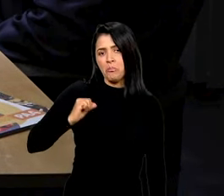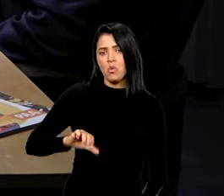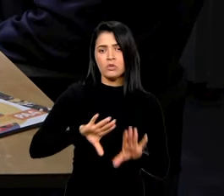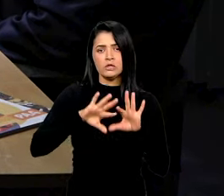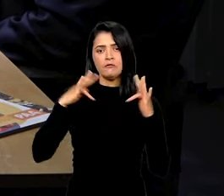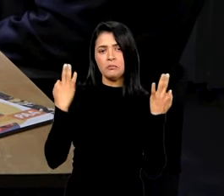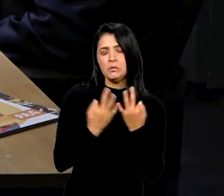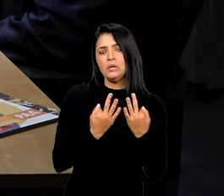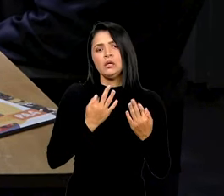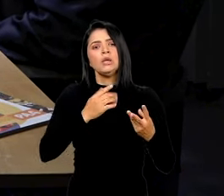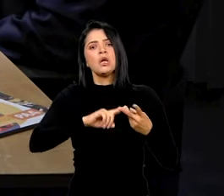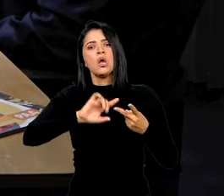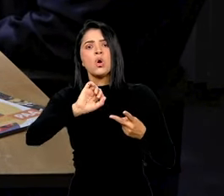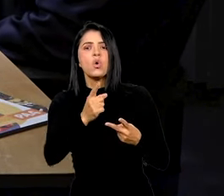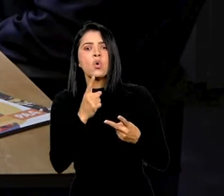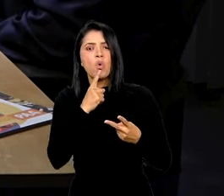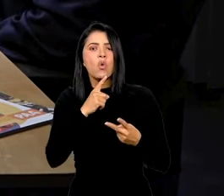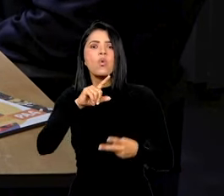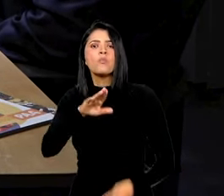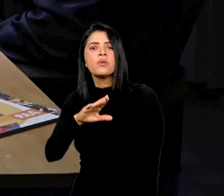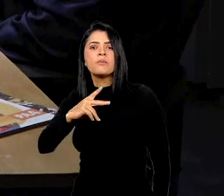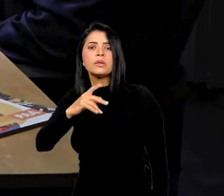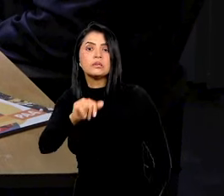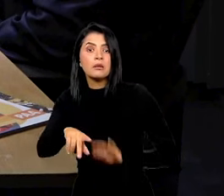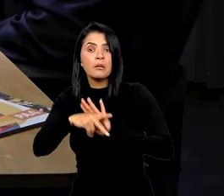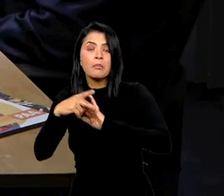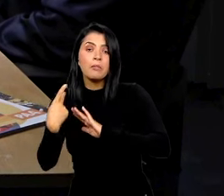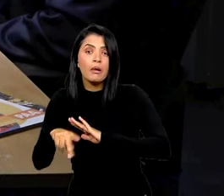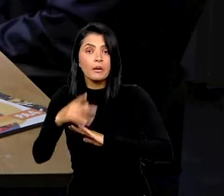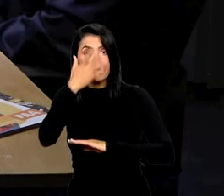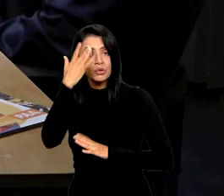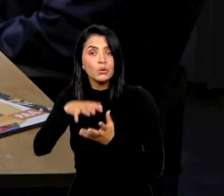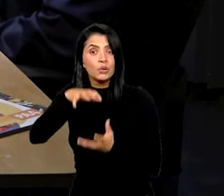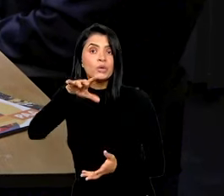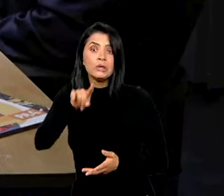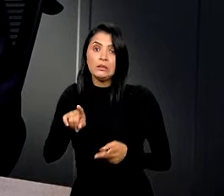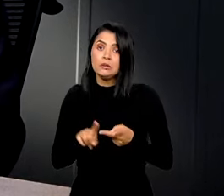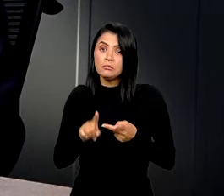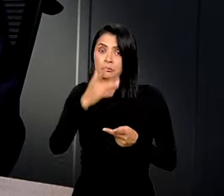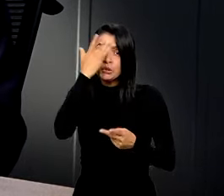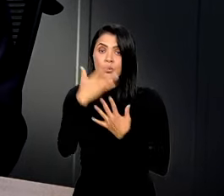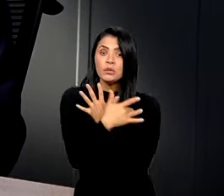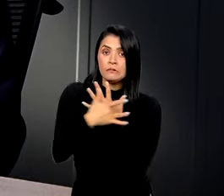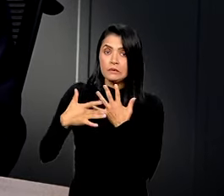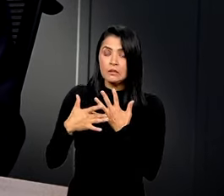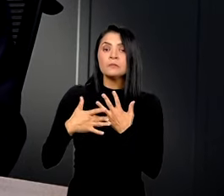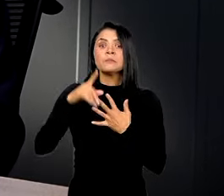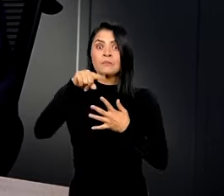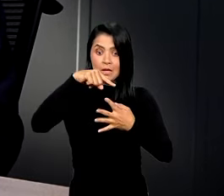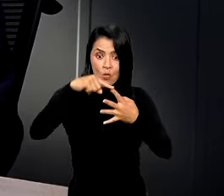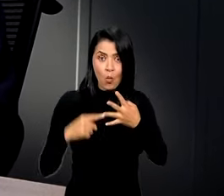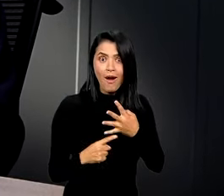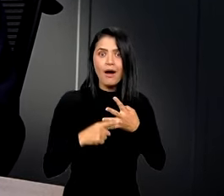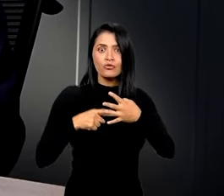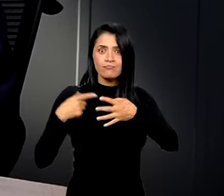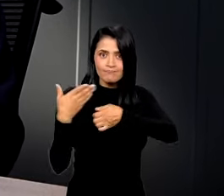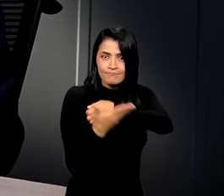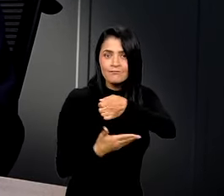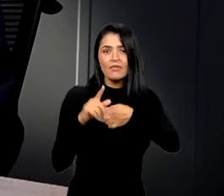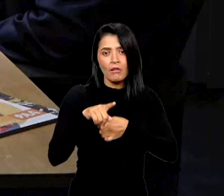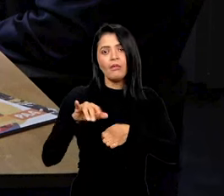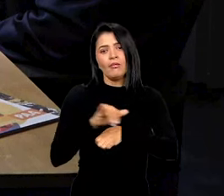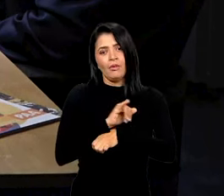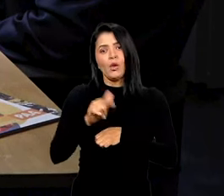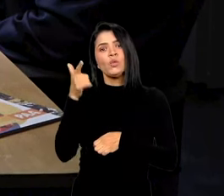assistencial, prestação continuada para idosos e pessoas com deficiência. Então, esses 4 pilares estratégicos foram atingidos no nosso primeiro